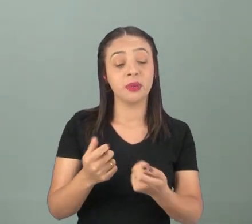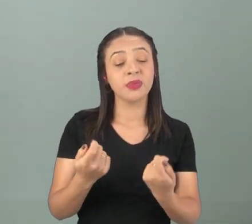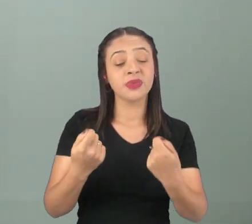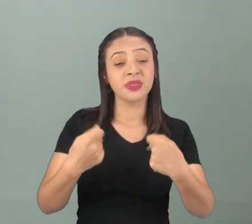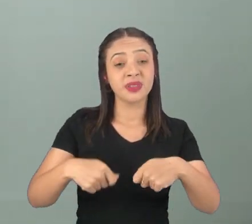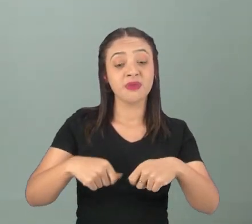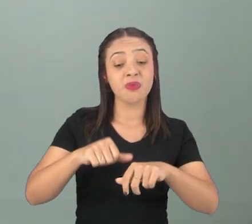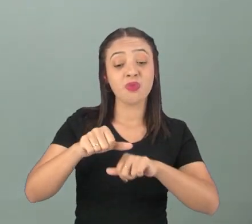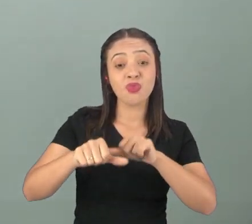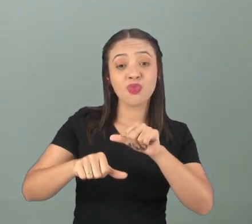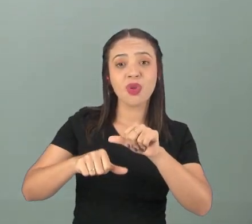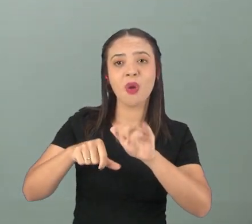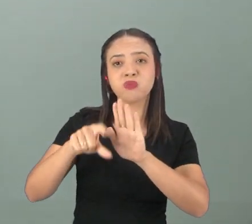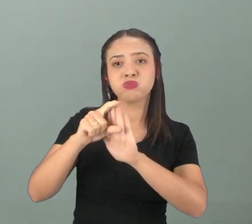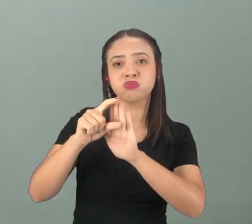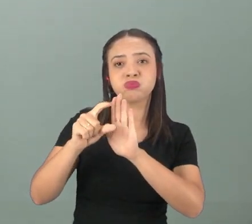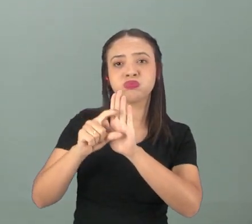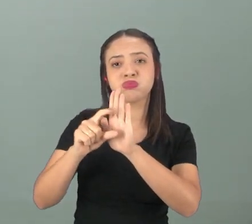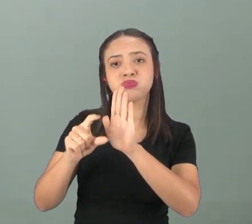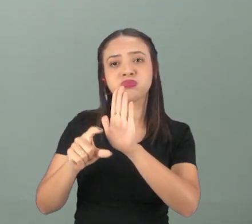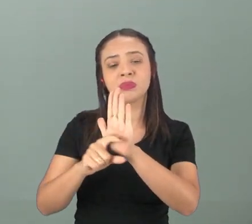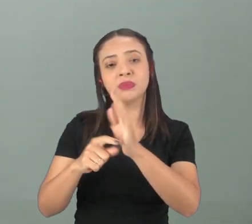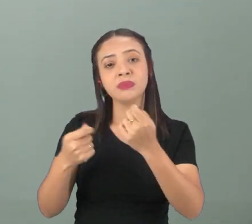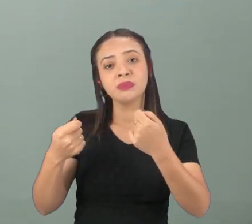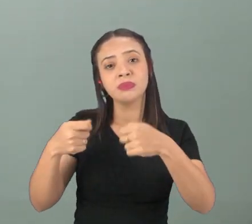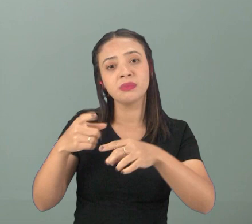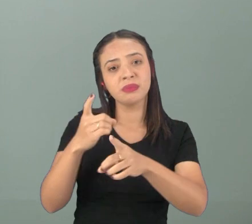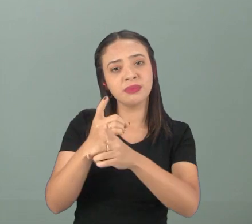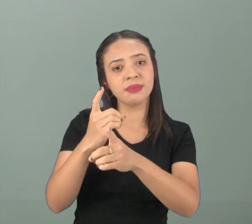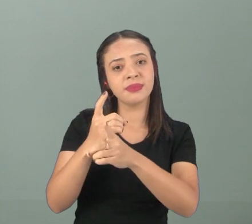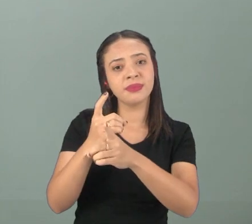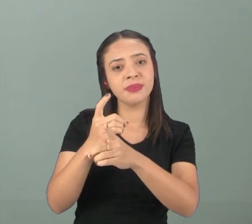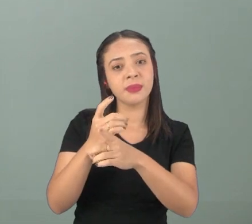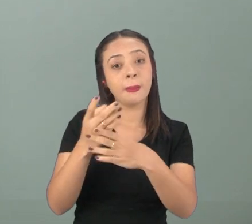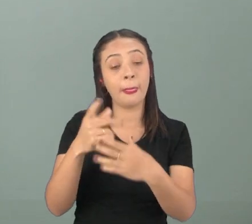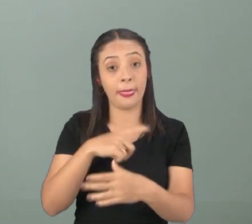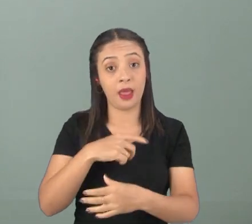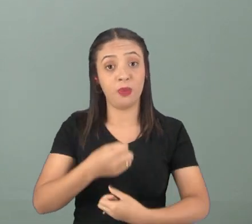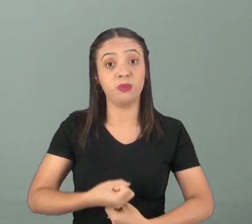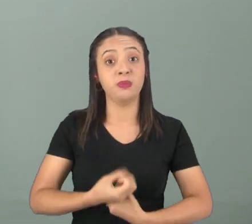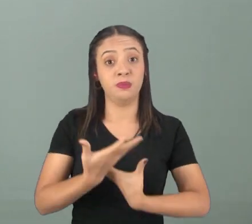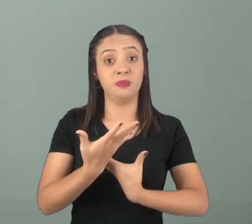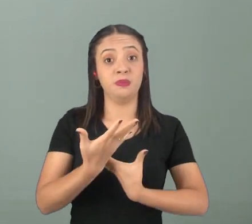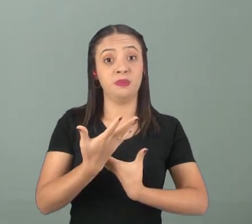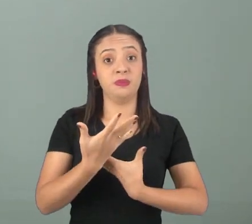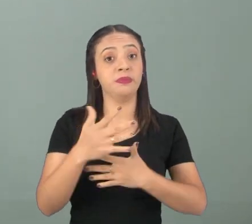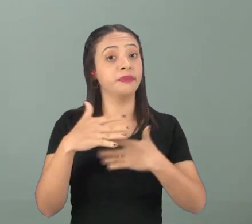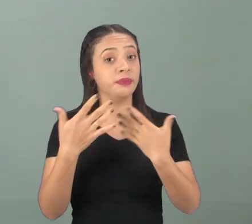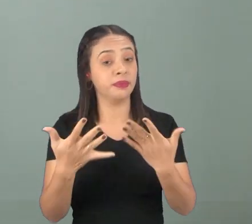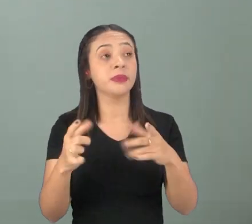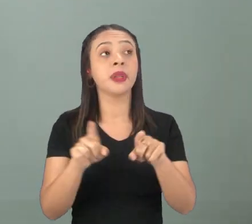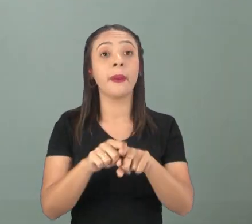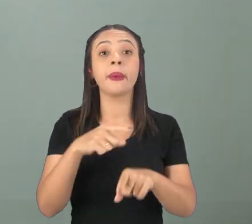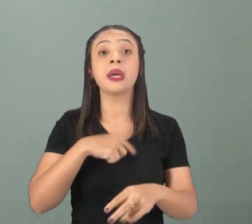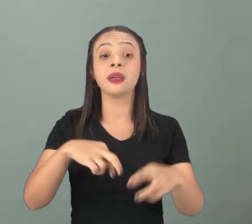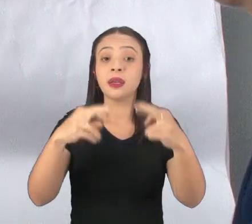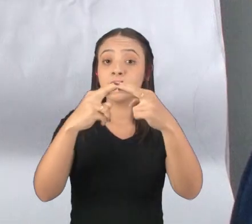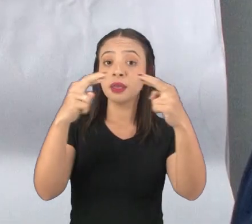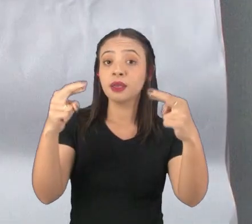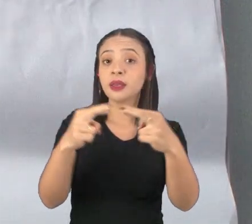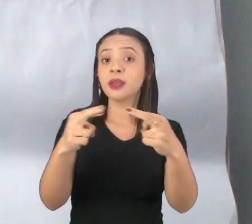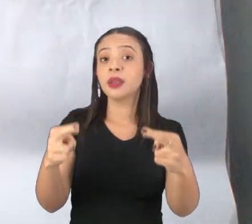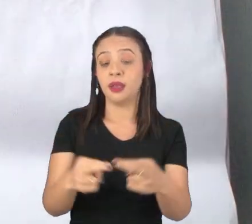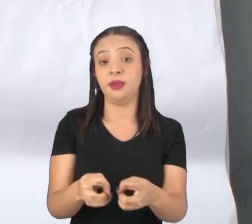variando a quantidade de estrofes e versos que eu posso encontrar em um poema, tá? E aqui tem rimas, vocês perceberam,